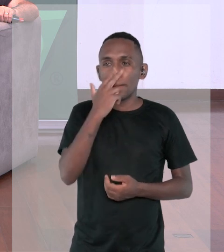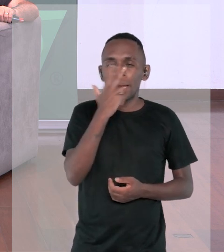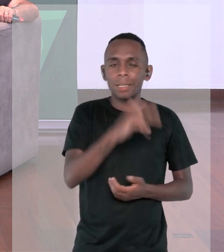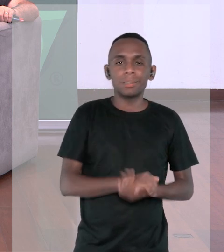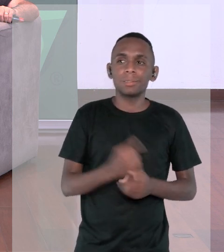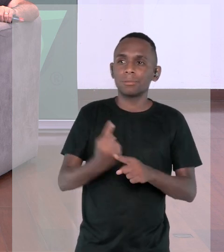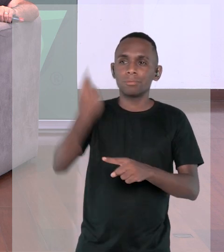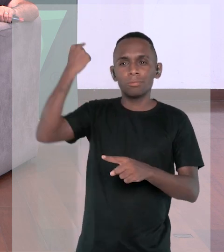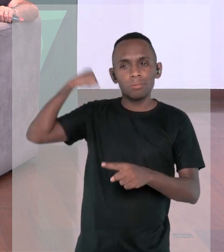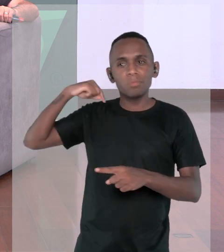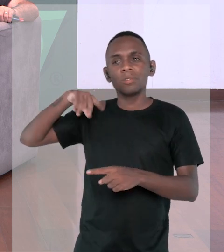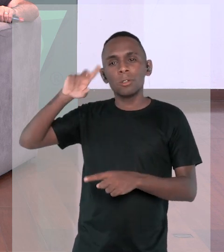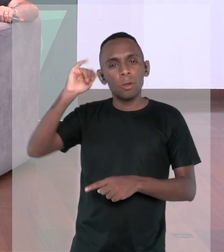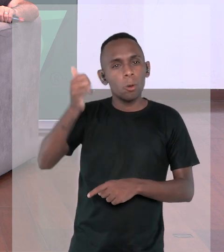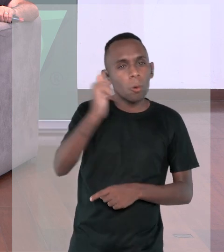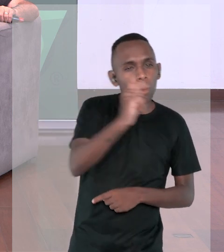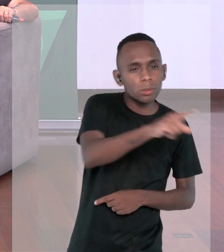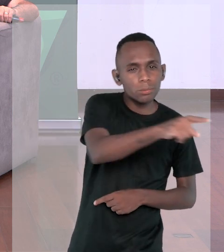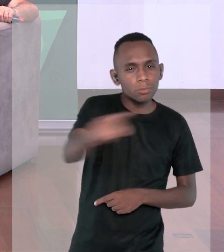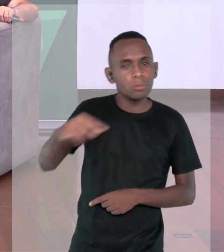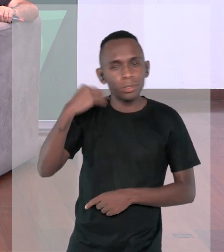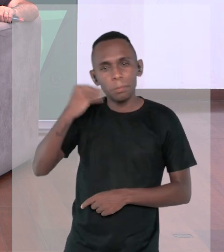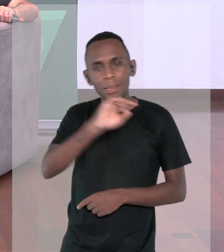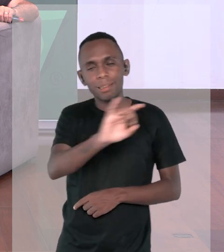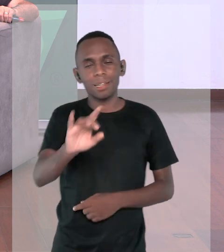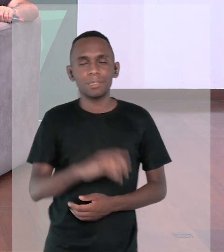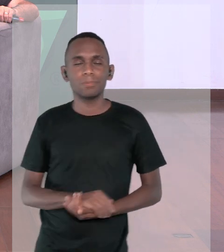passasse, tivesse tempo, eu ia contar um caso de cada um aqui. Ia ficar lindo.